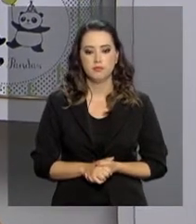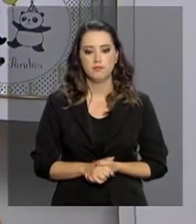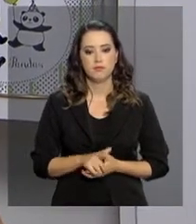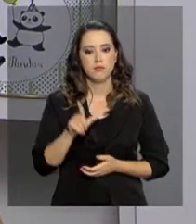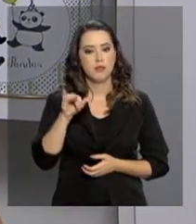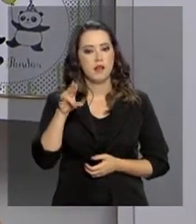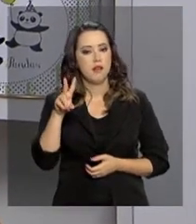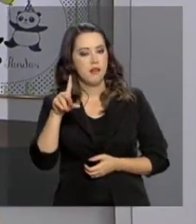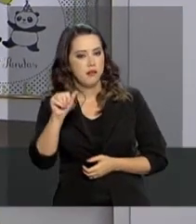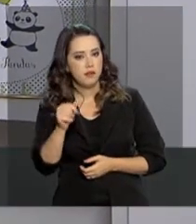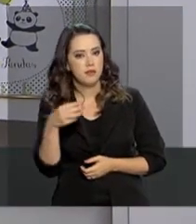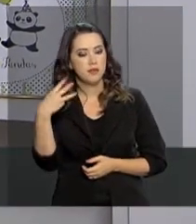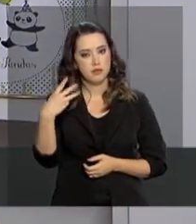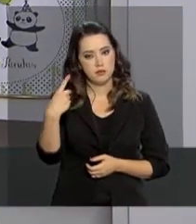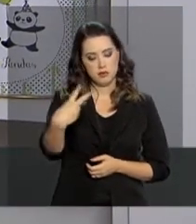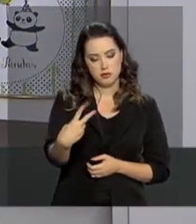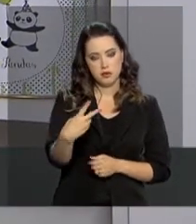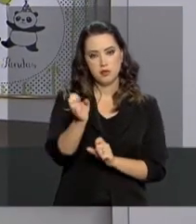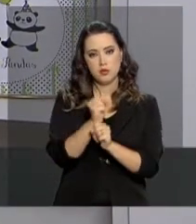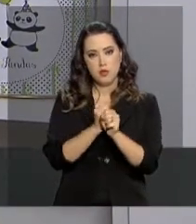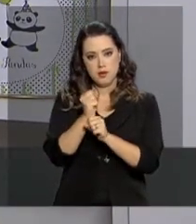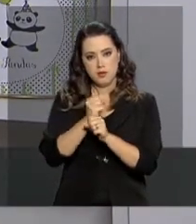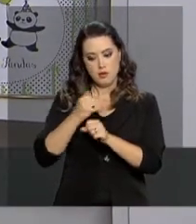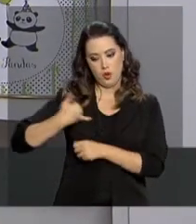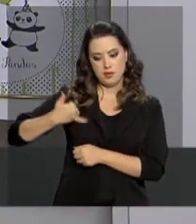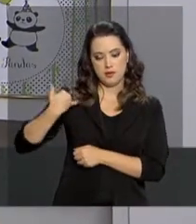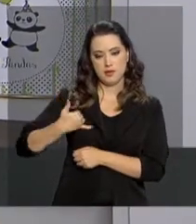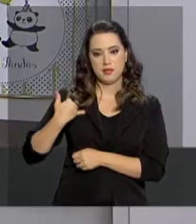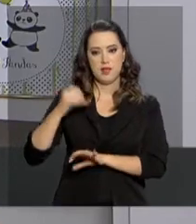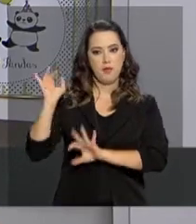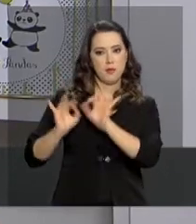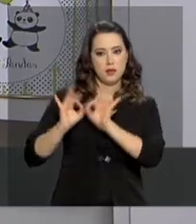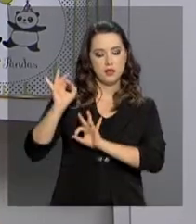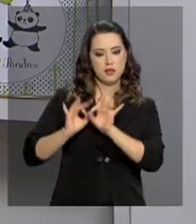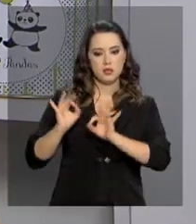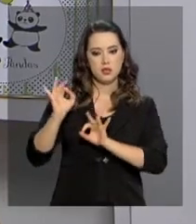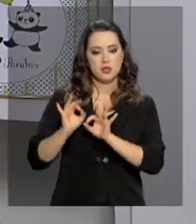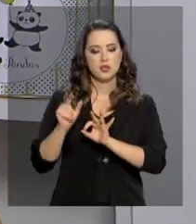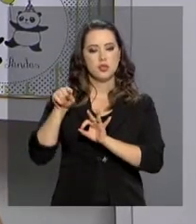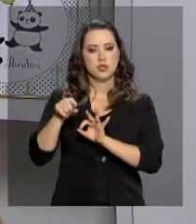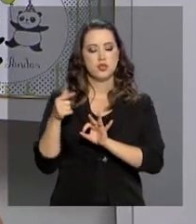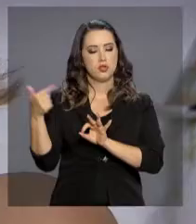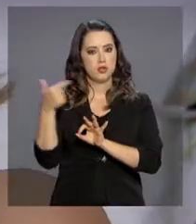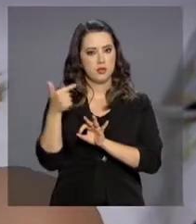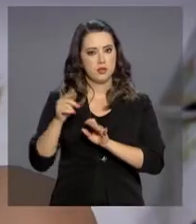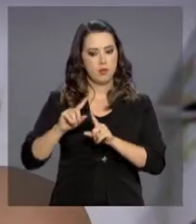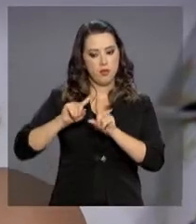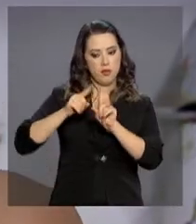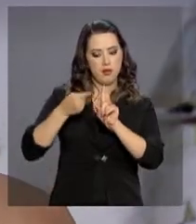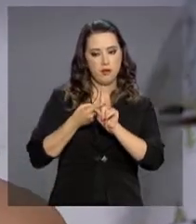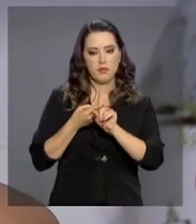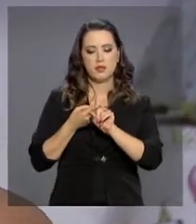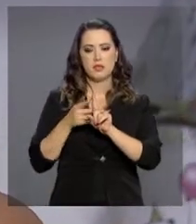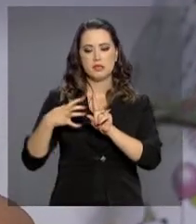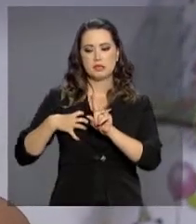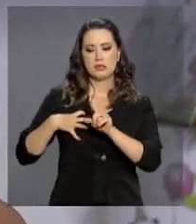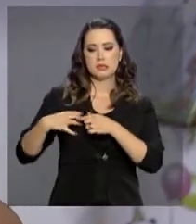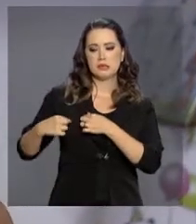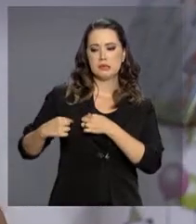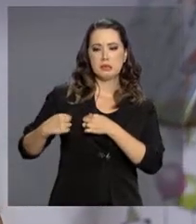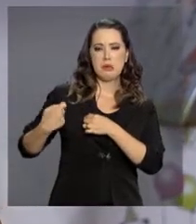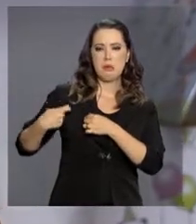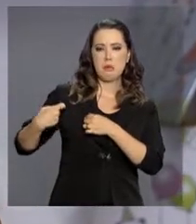Lívia tinha 32 anos e estava planejando a segunda gravidez quando sentiu uma rigidez no seio. Procurou um médico e